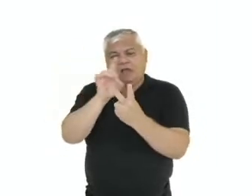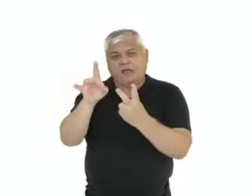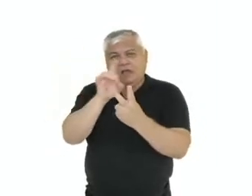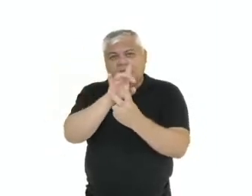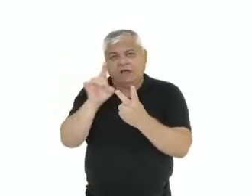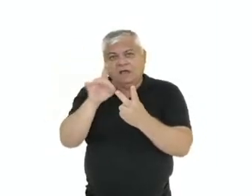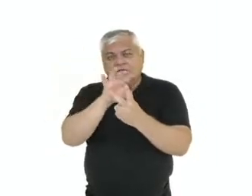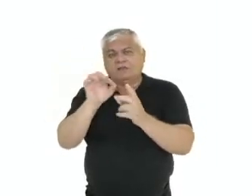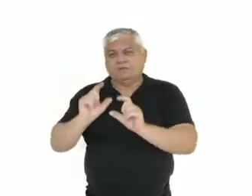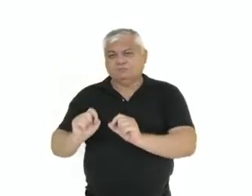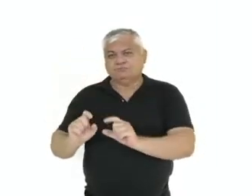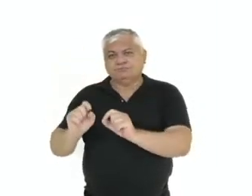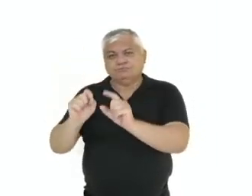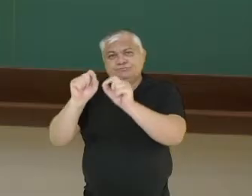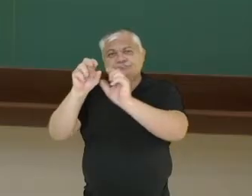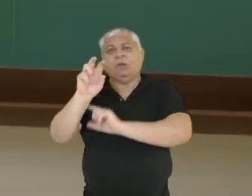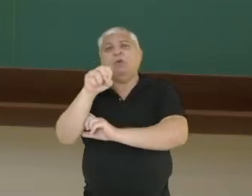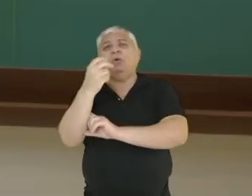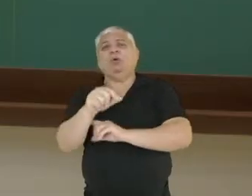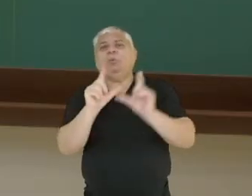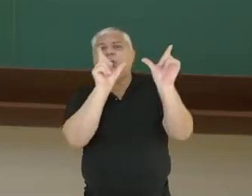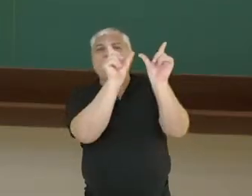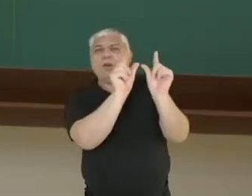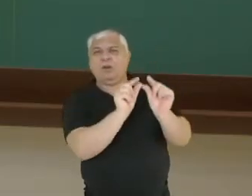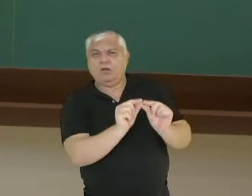de oxidação ou de redução.